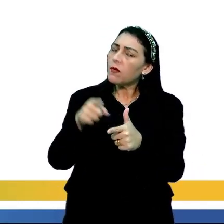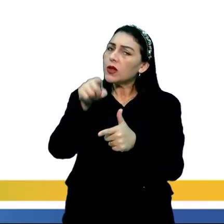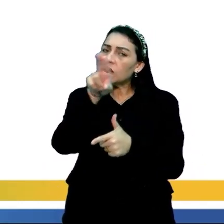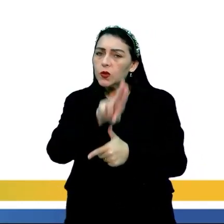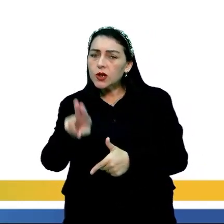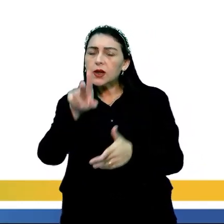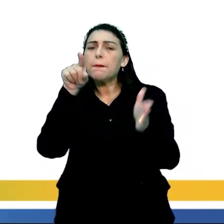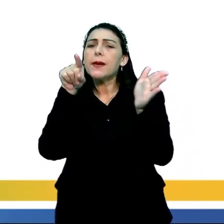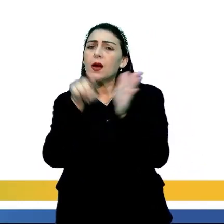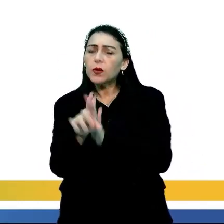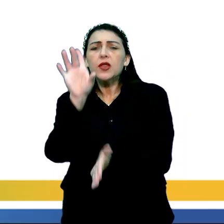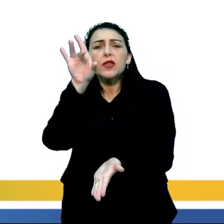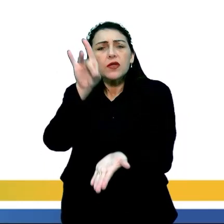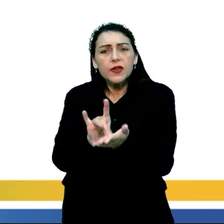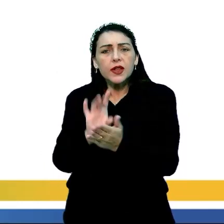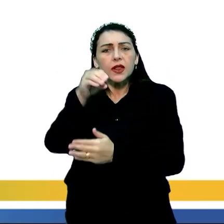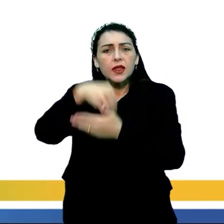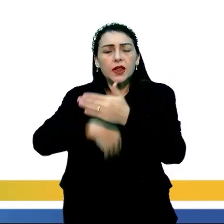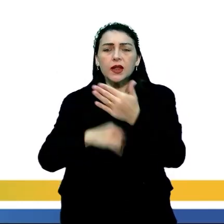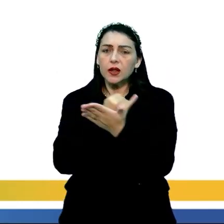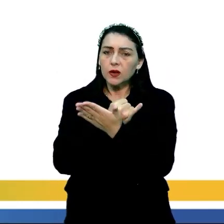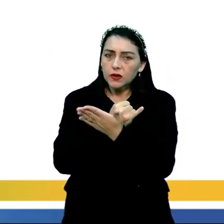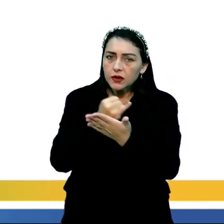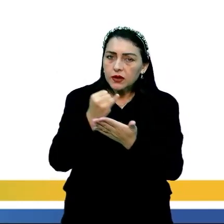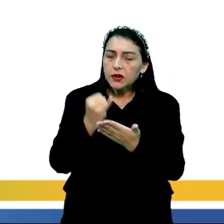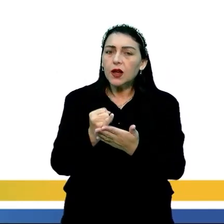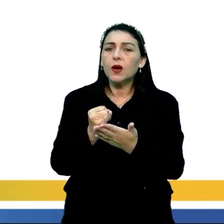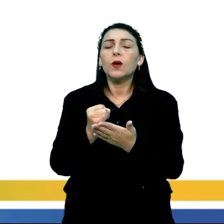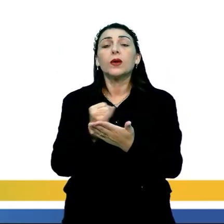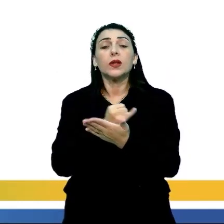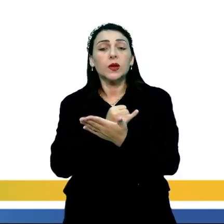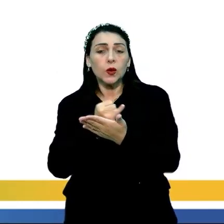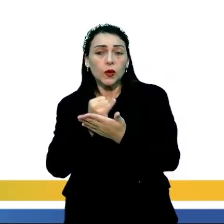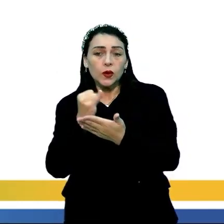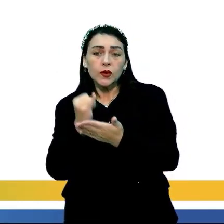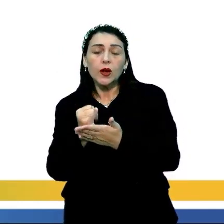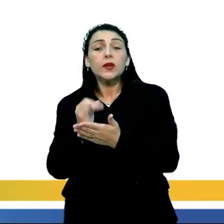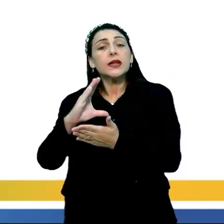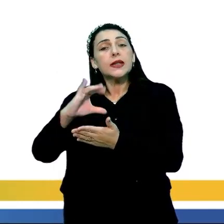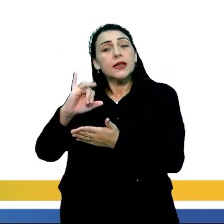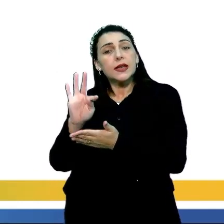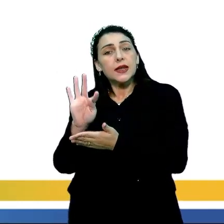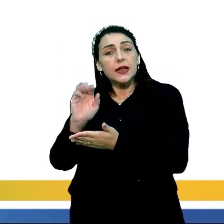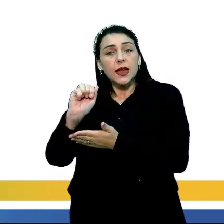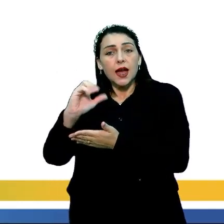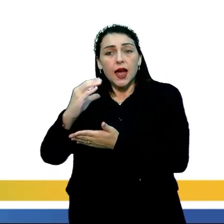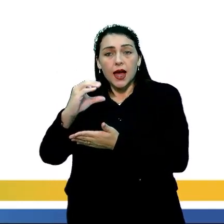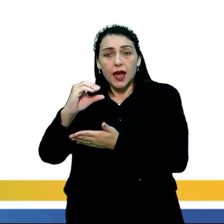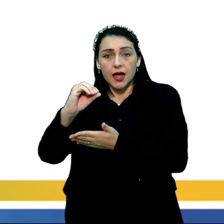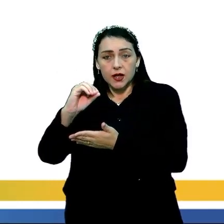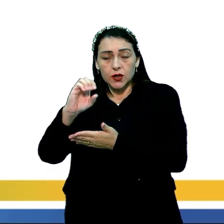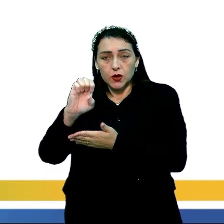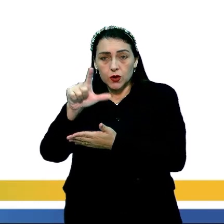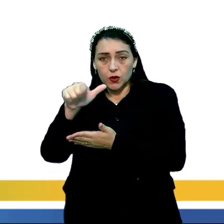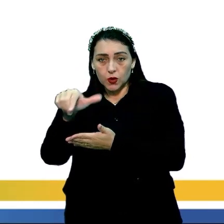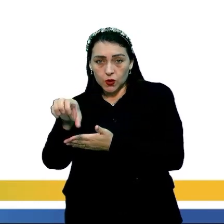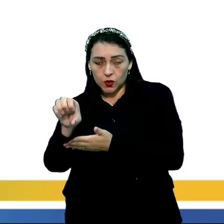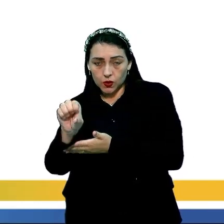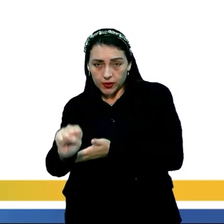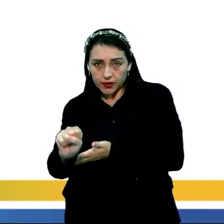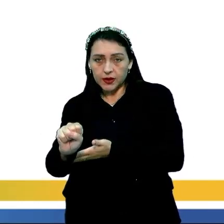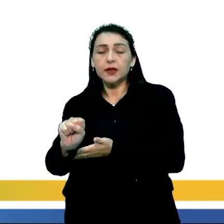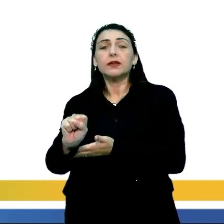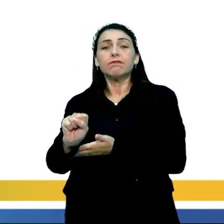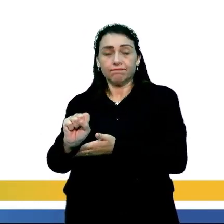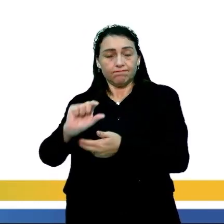utiliza uma pergunta mesmo dentro da introdução. Introdução a partir de citações. Você faz uma citação direta